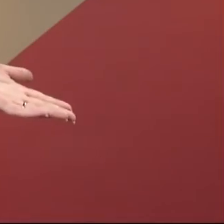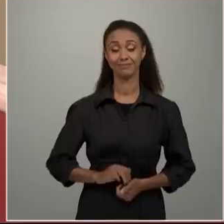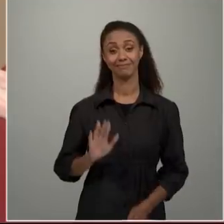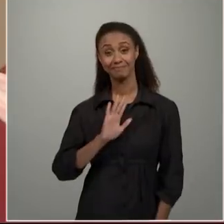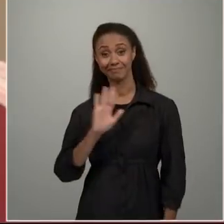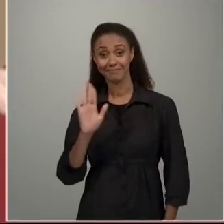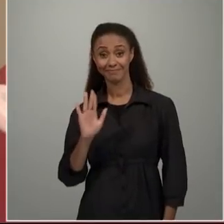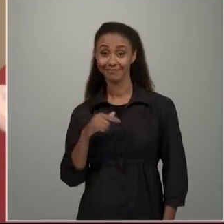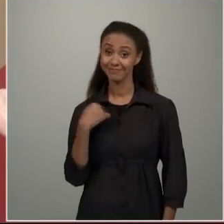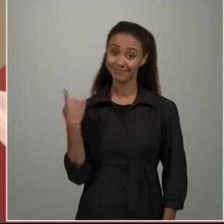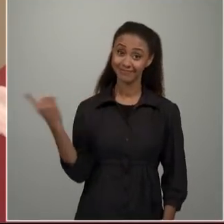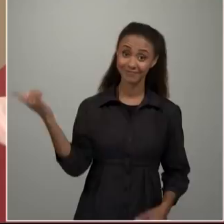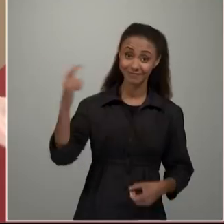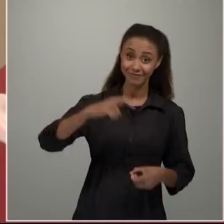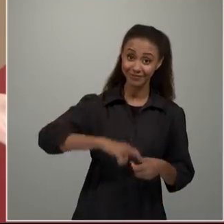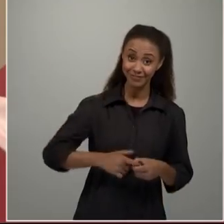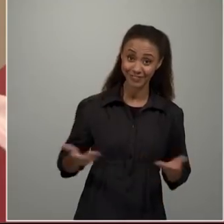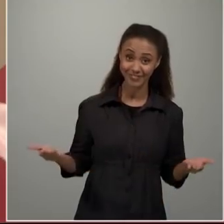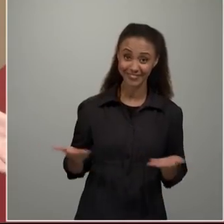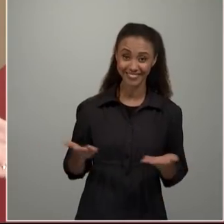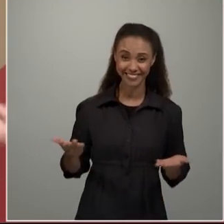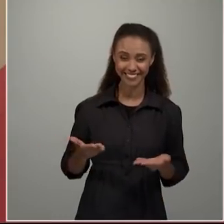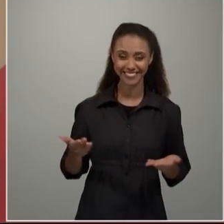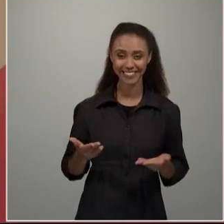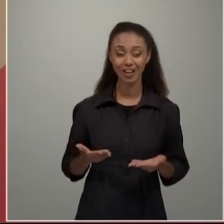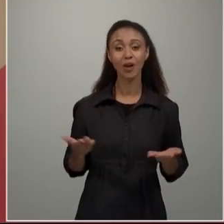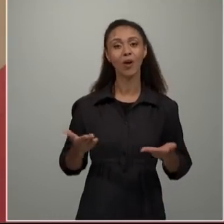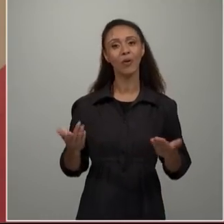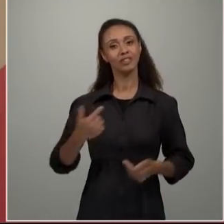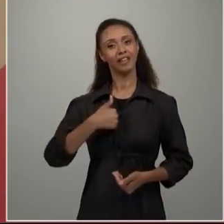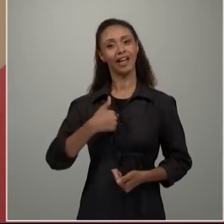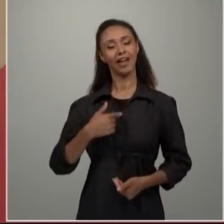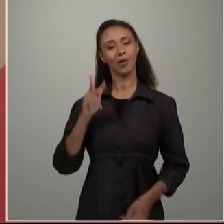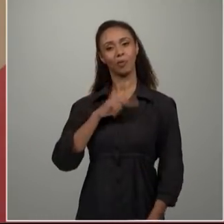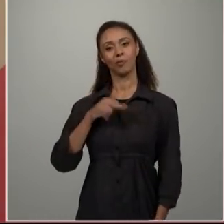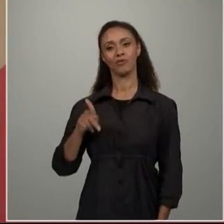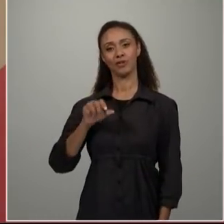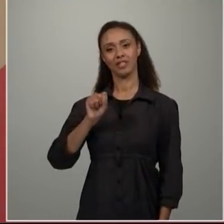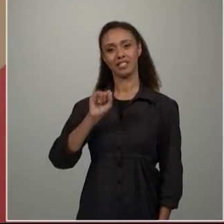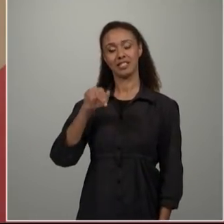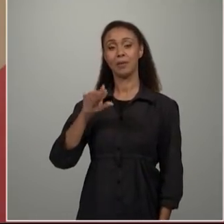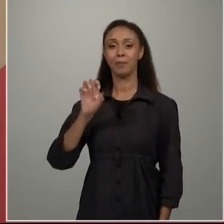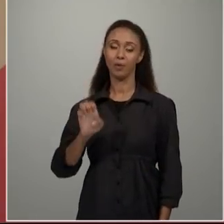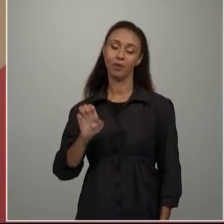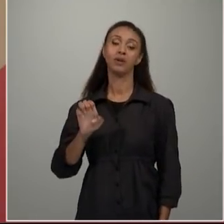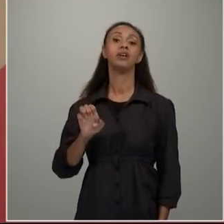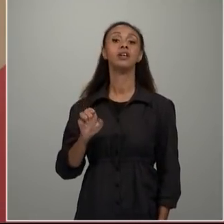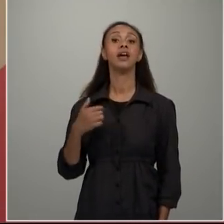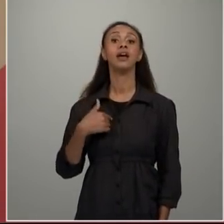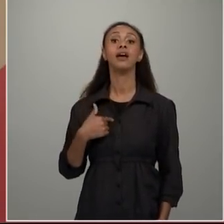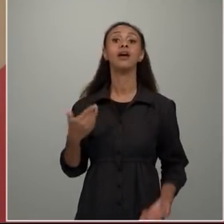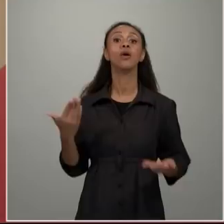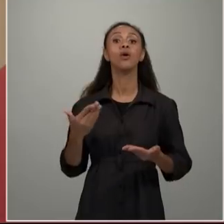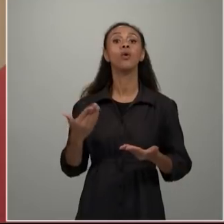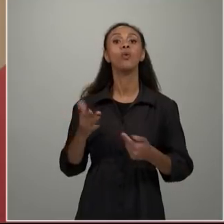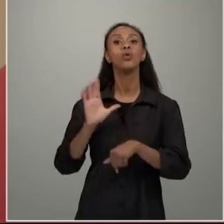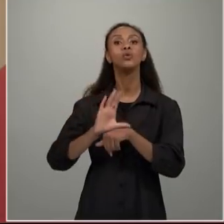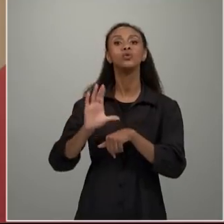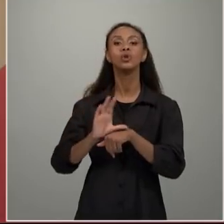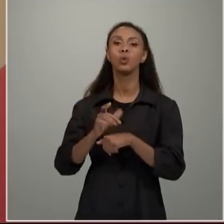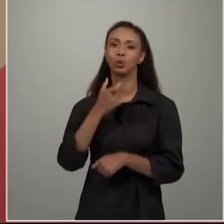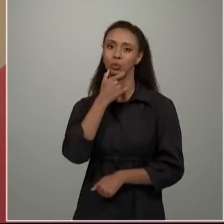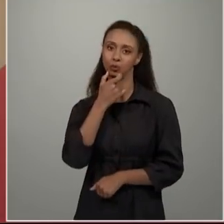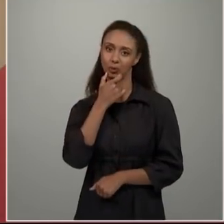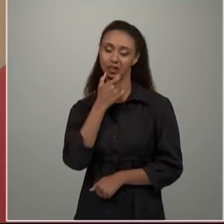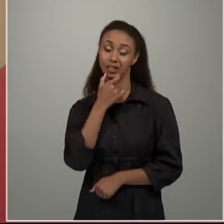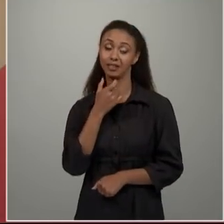hm back estamos de volta hoje comigo a professora simone uma das autoras do nosso curso de língua inglesa pois é hoje